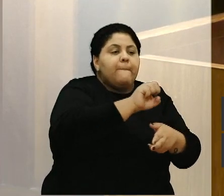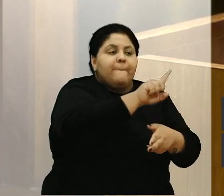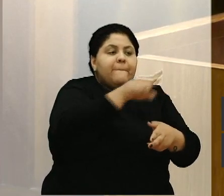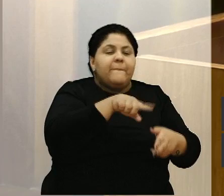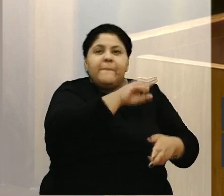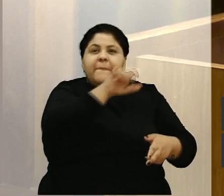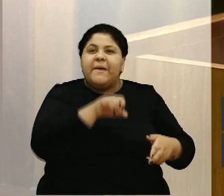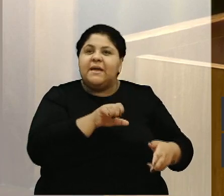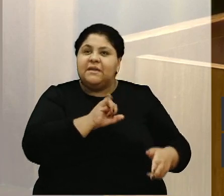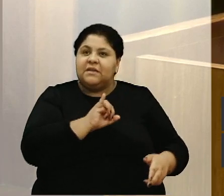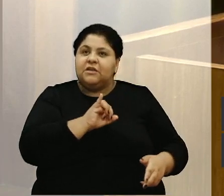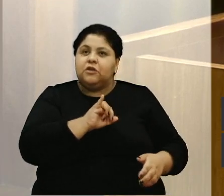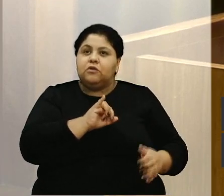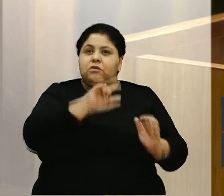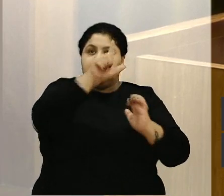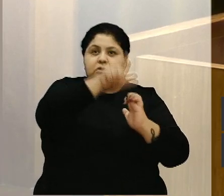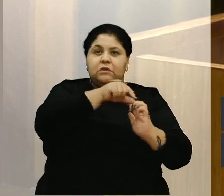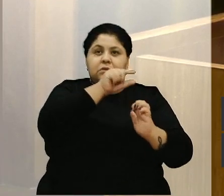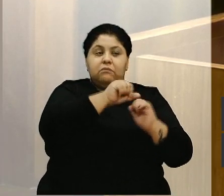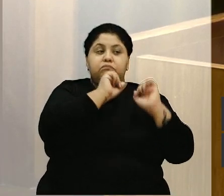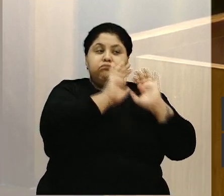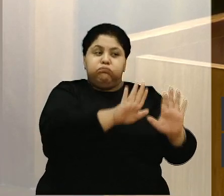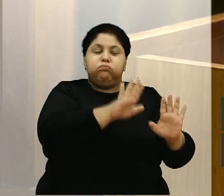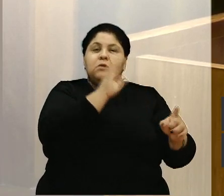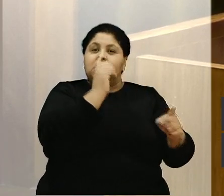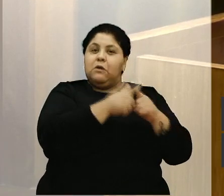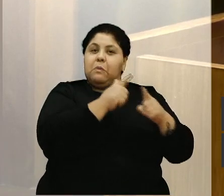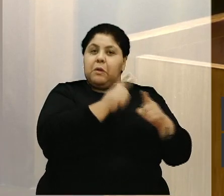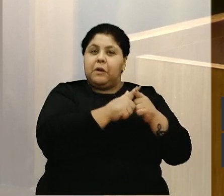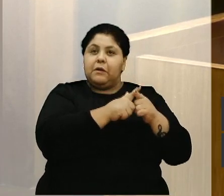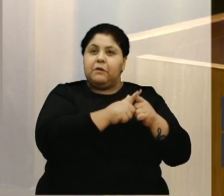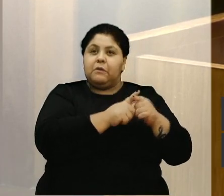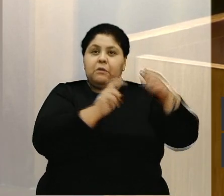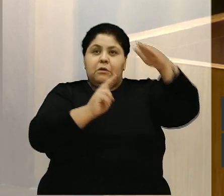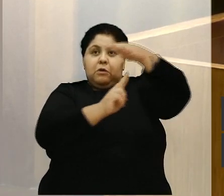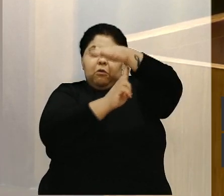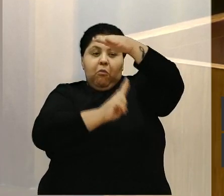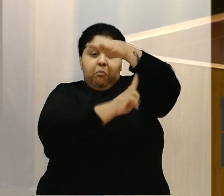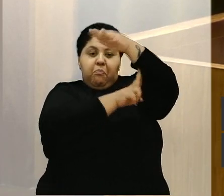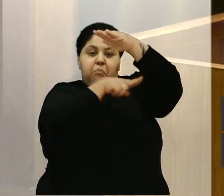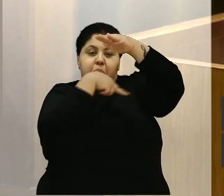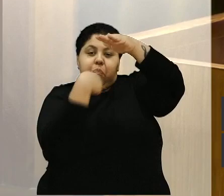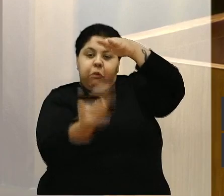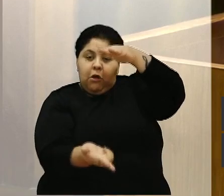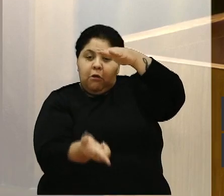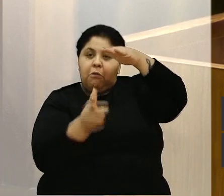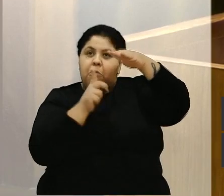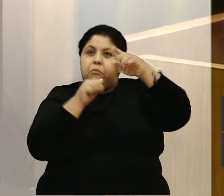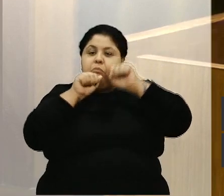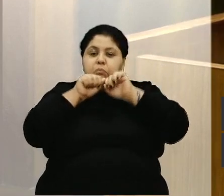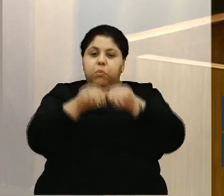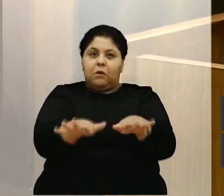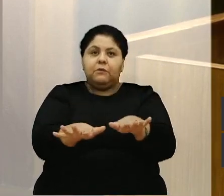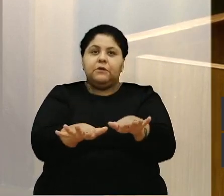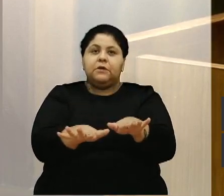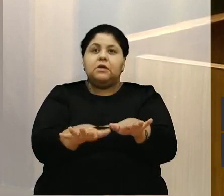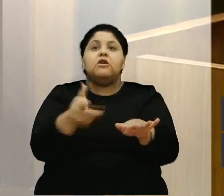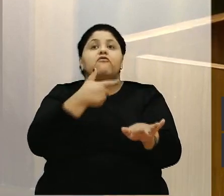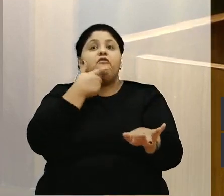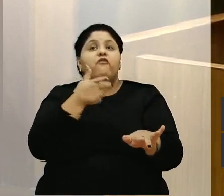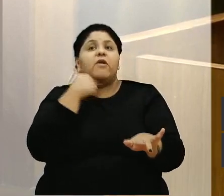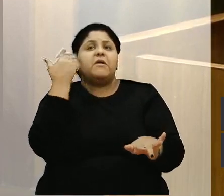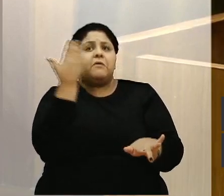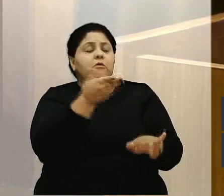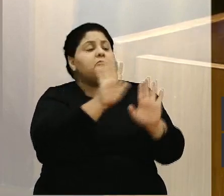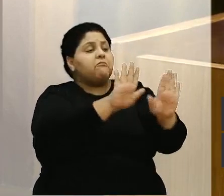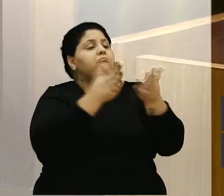o seu empreendimento parado por causa que a ponte foi levada, deslocada de local. E eu vou dizer para eles,